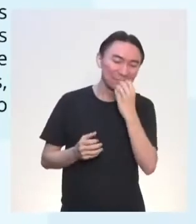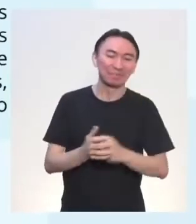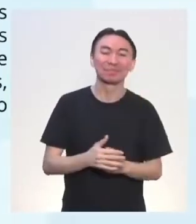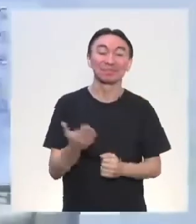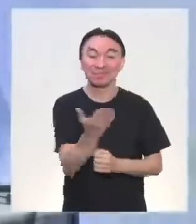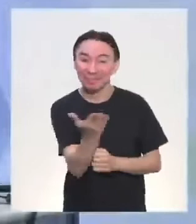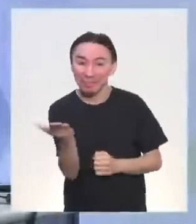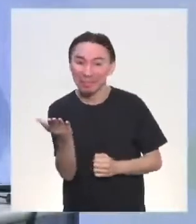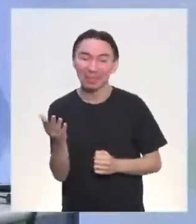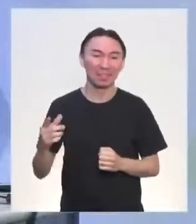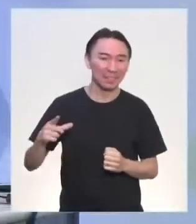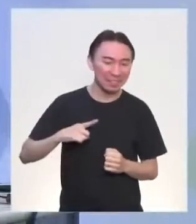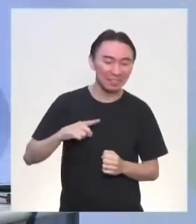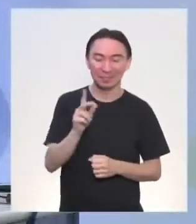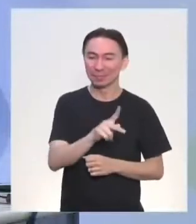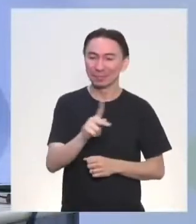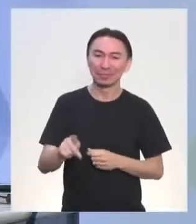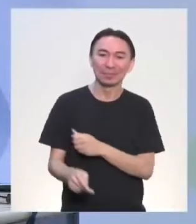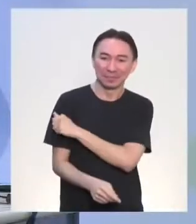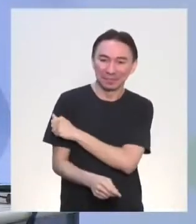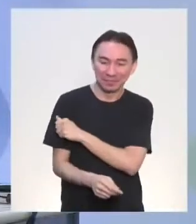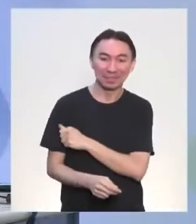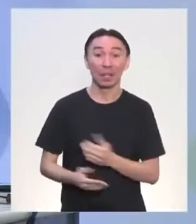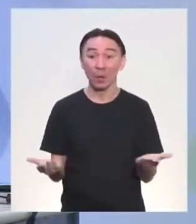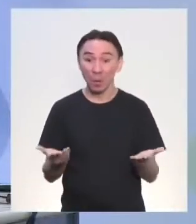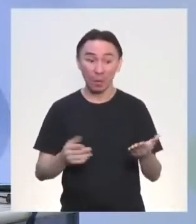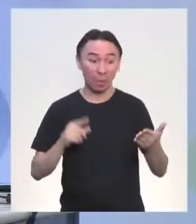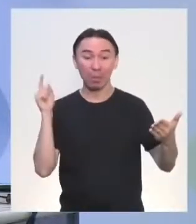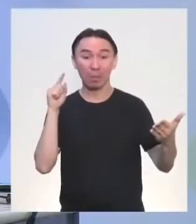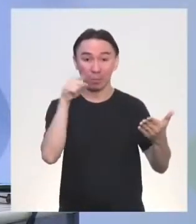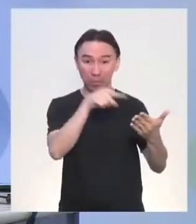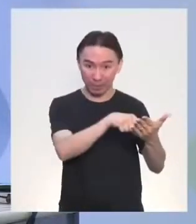alunos. Vamos aos objetivos da aula.